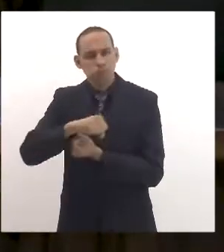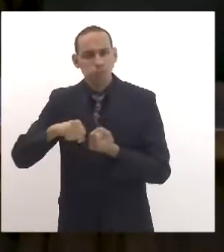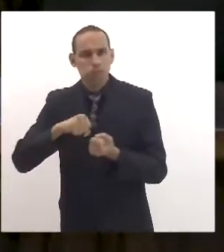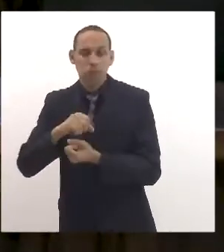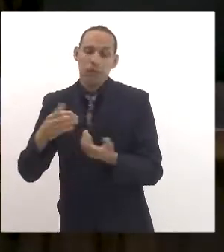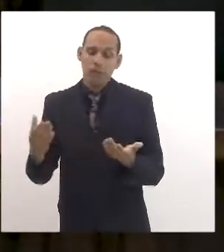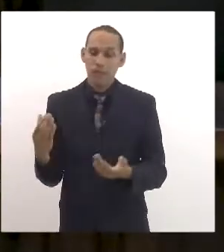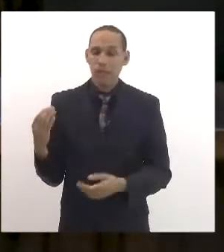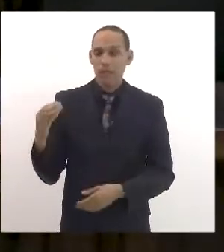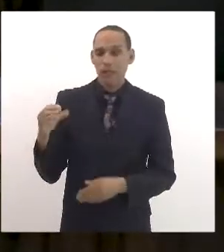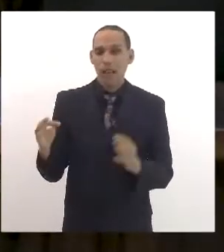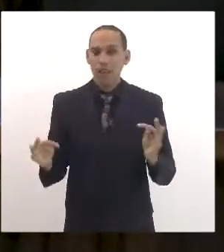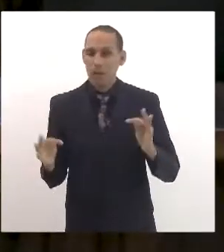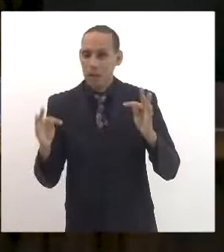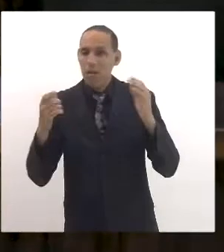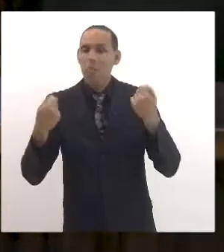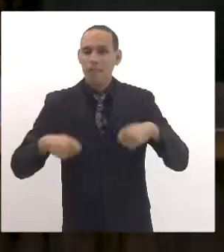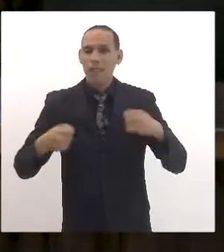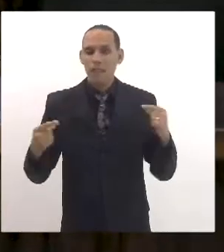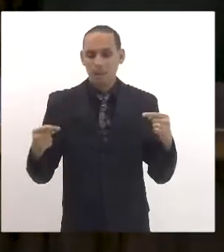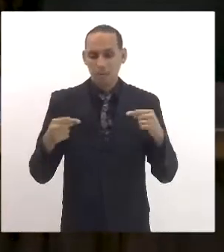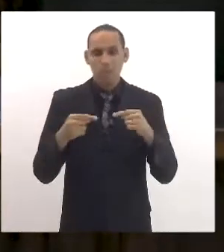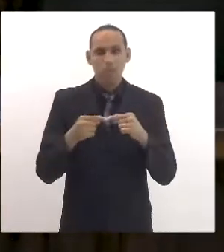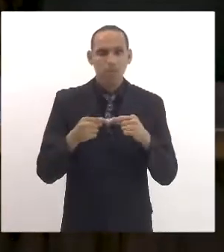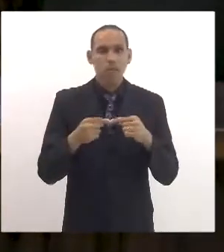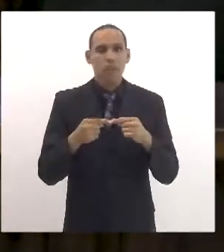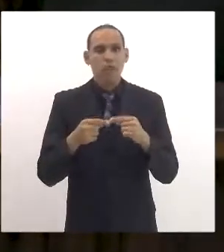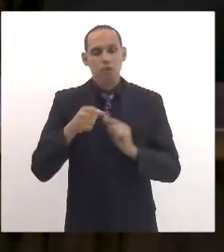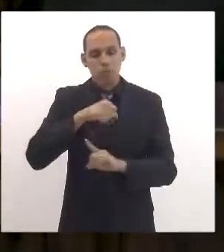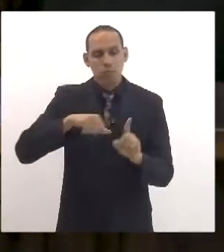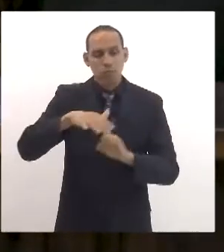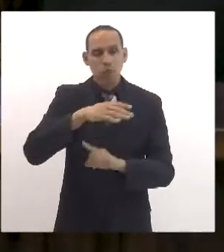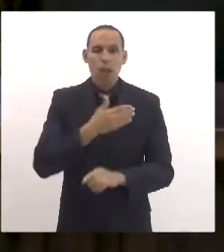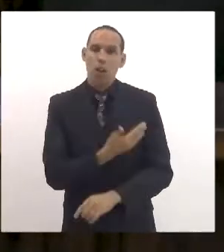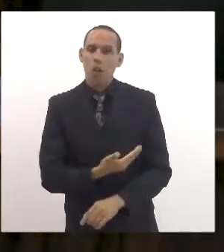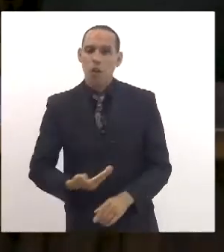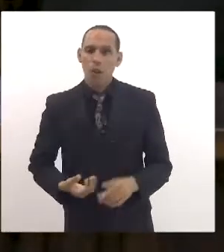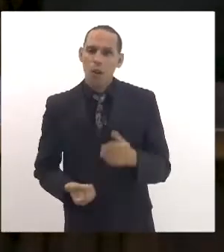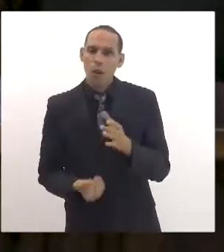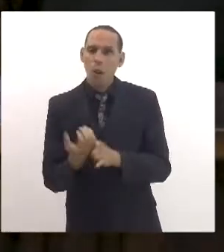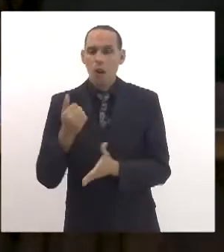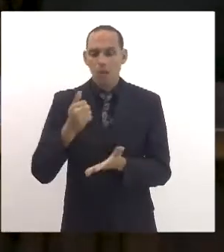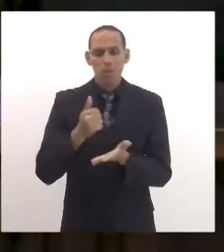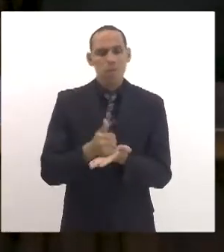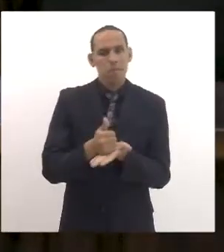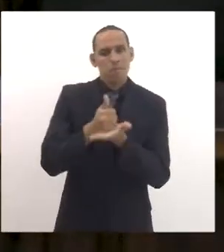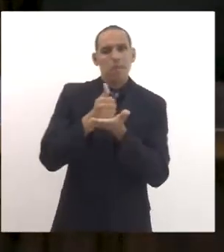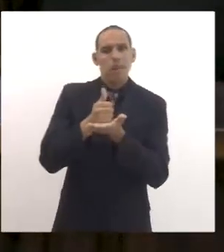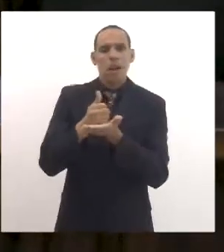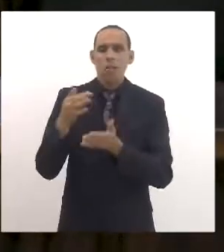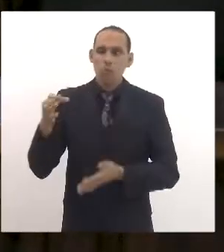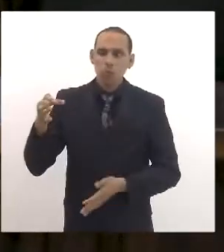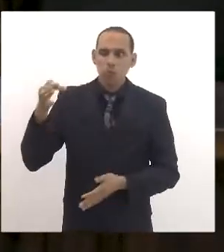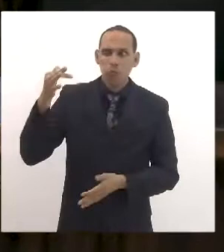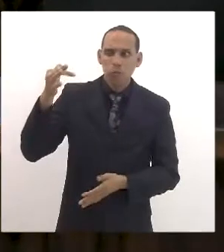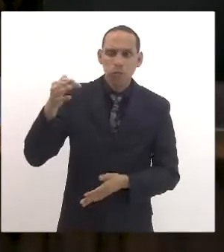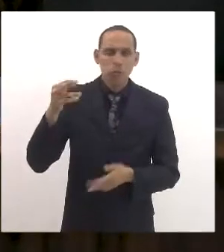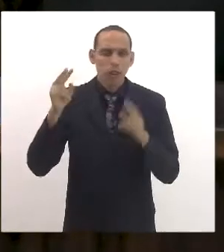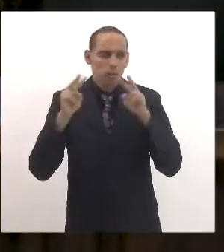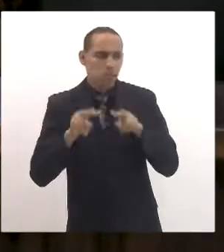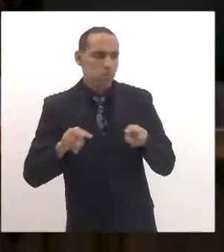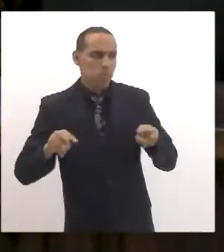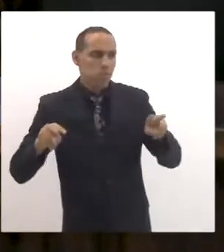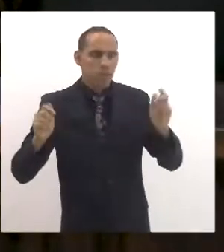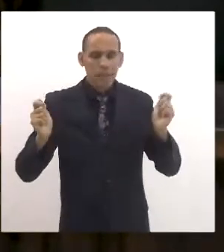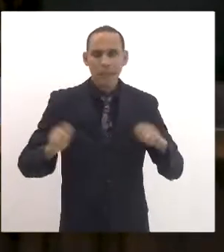com a sociedade e os governos para que possamos construir as bases de um futuro que olhe para as nossas potencialidades,